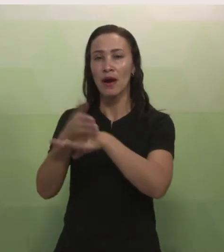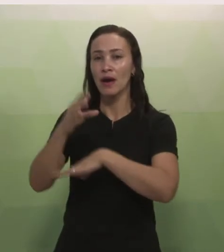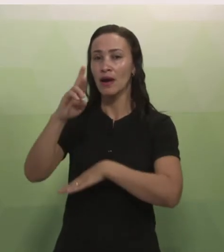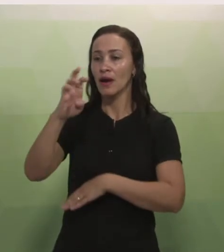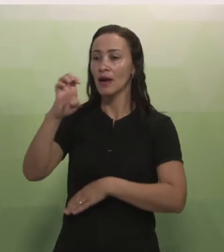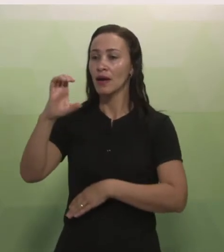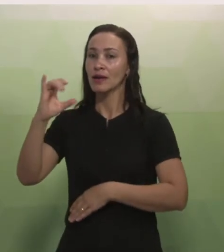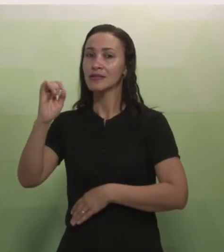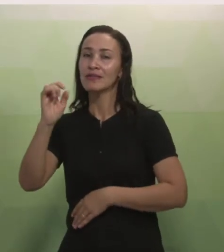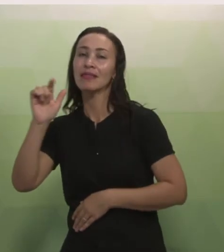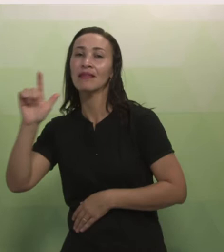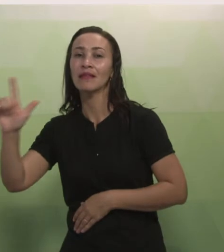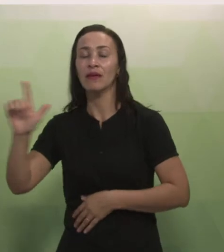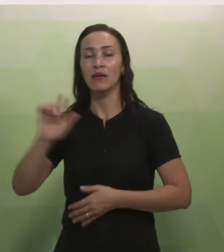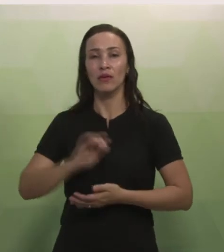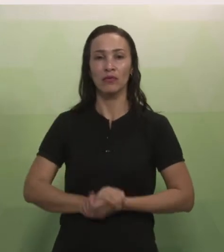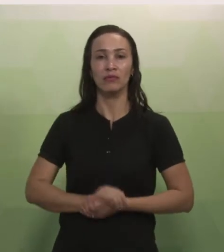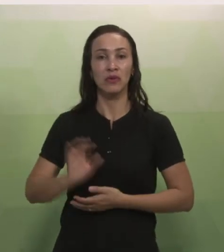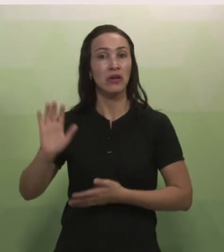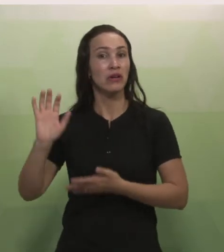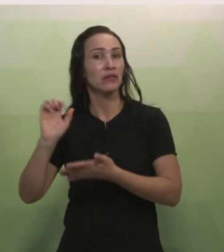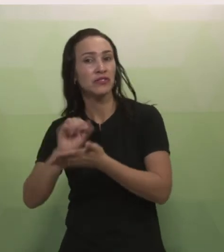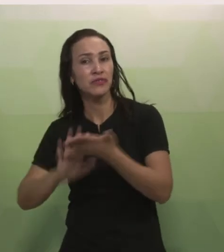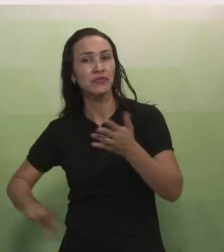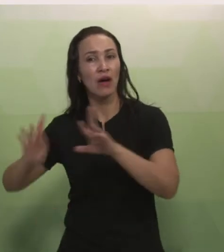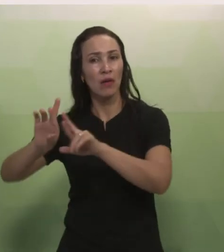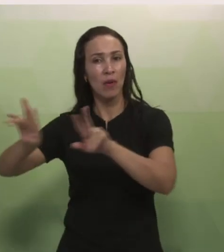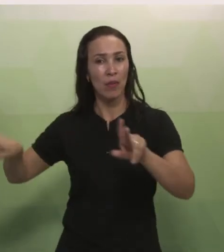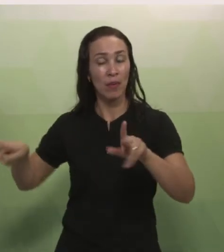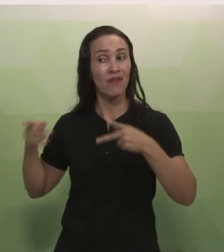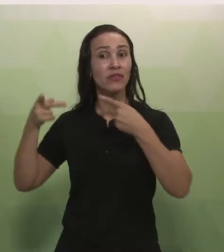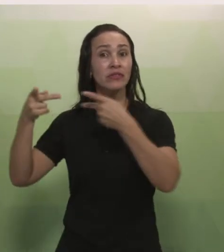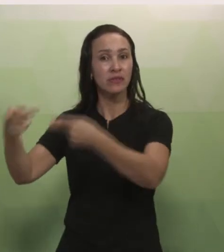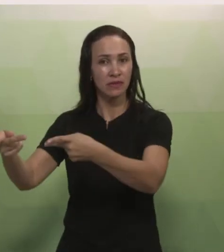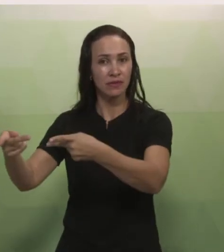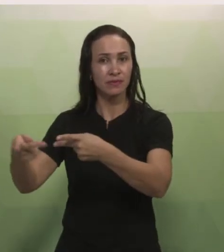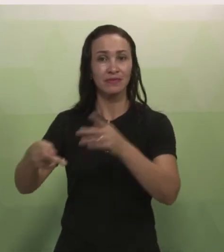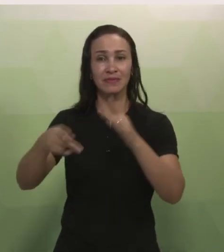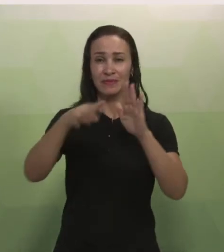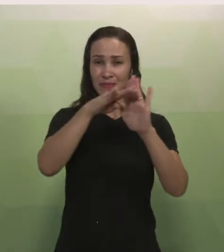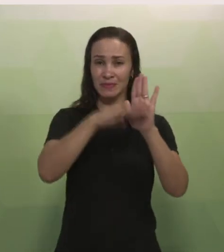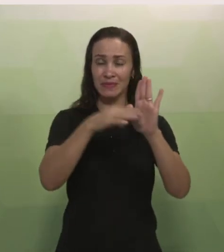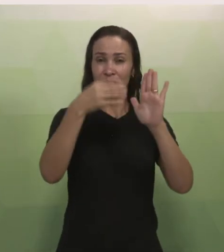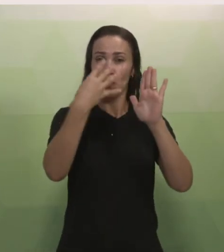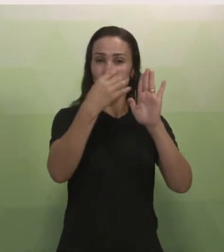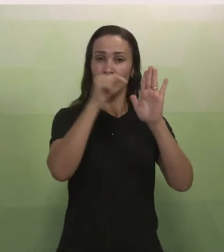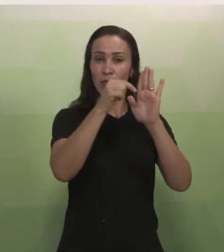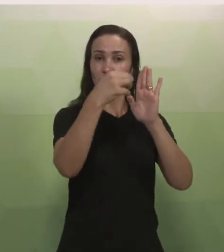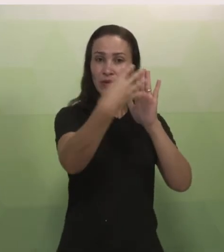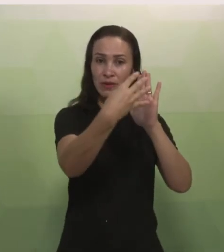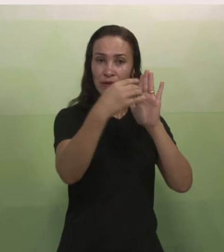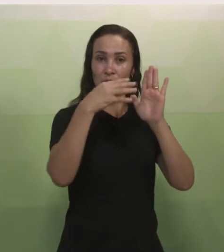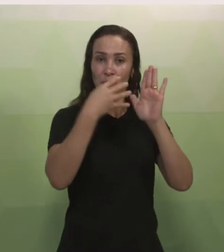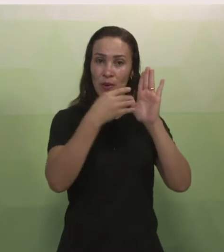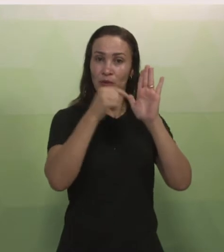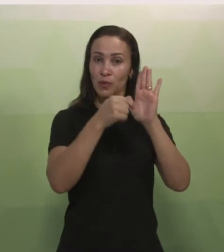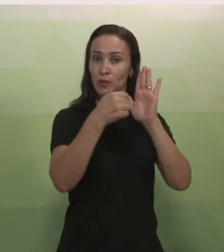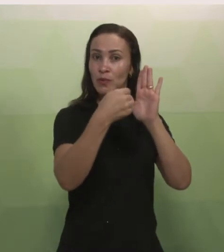participação em recitais, espetáculos, visitas. Esse item